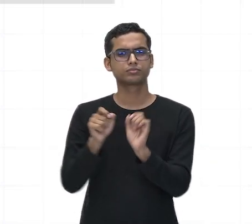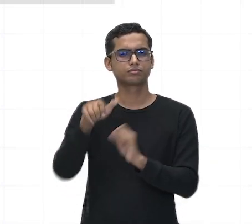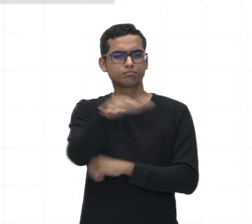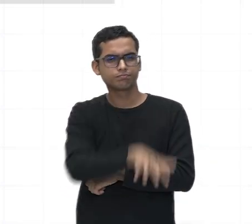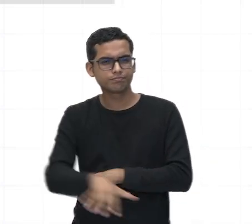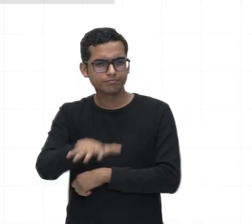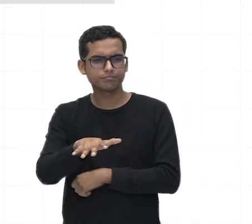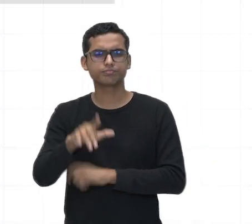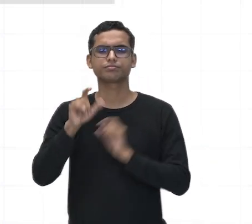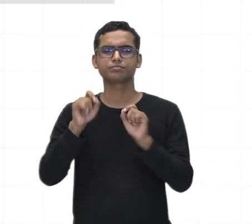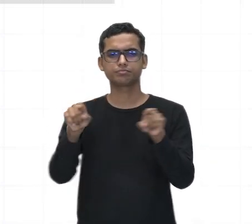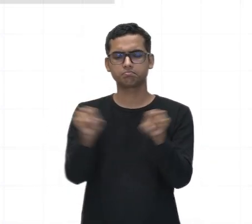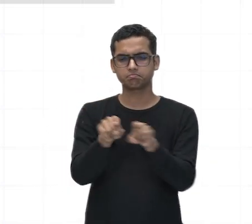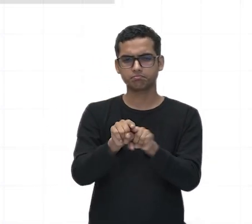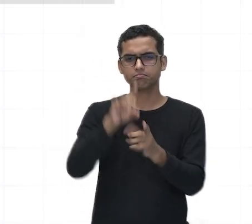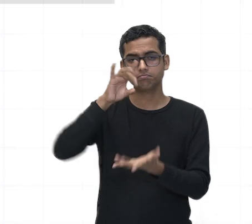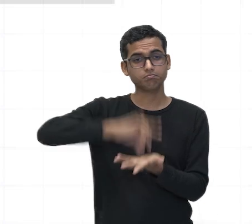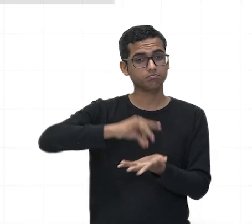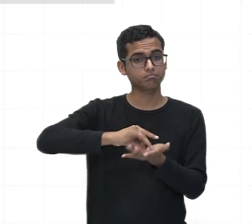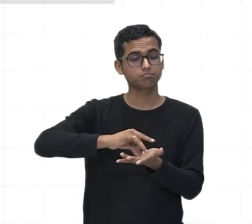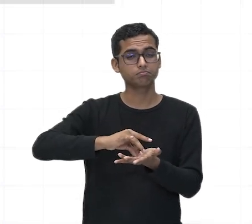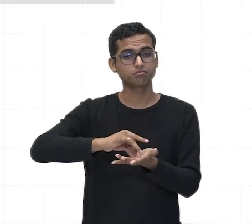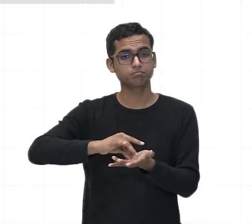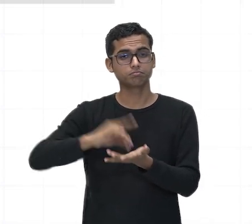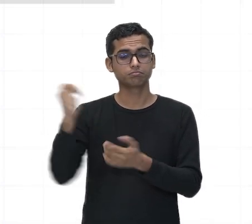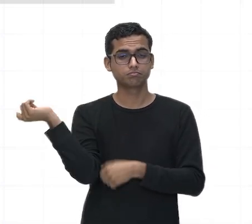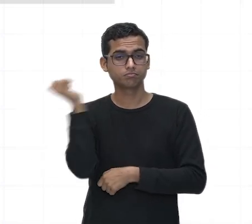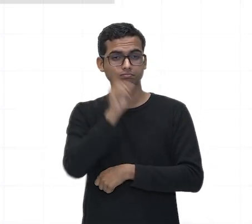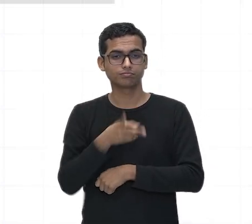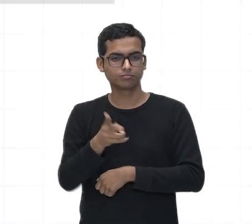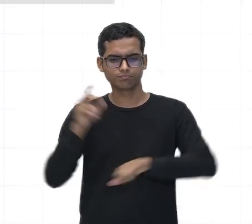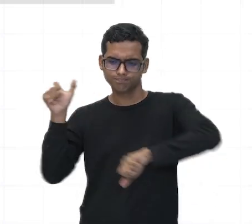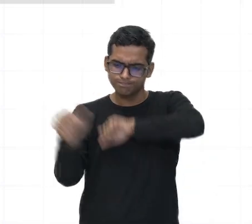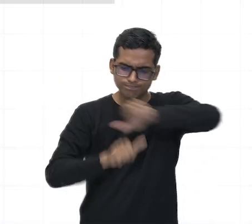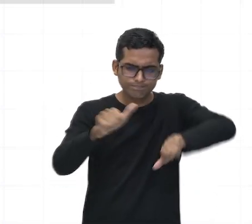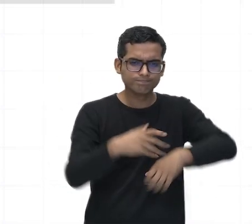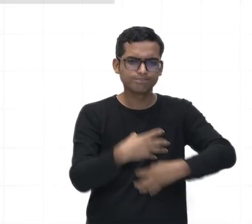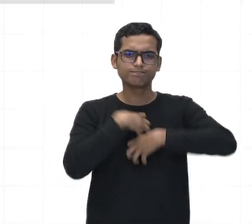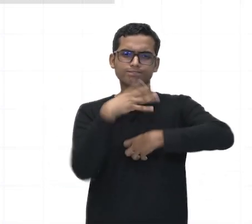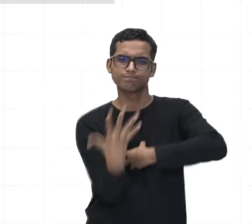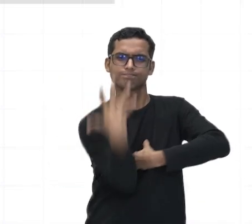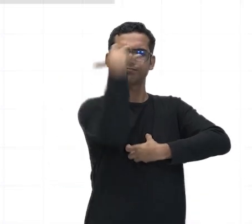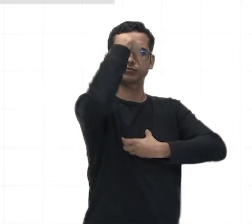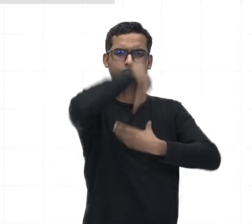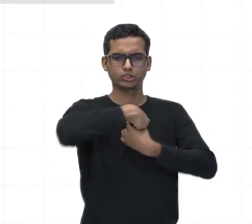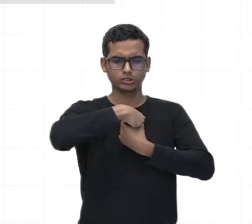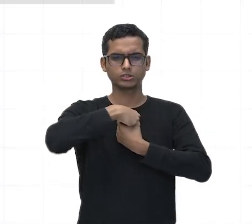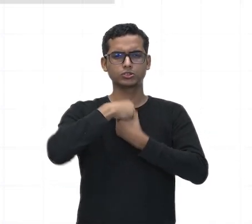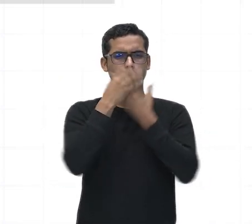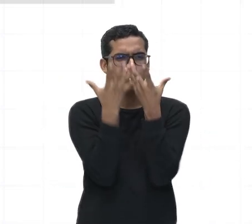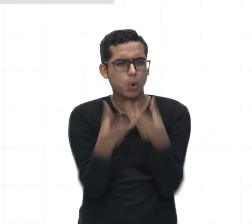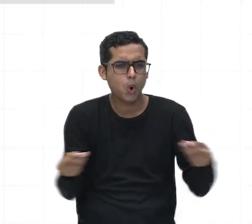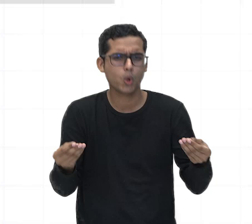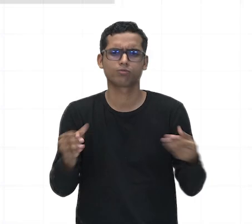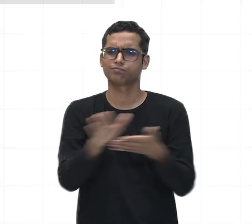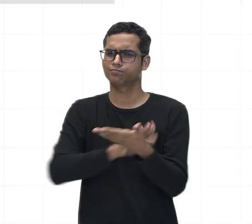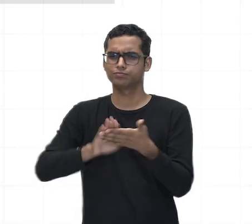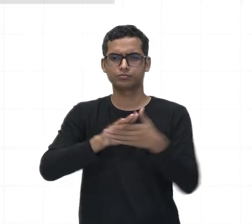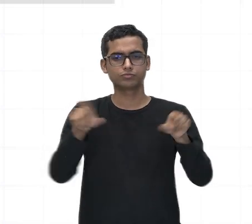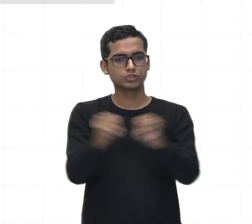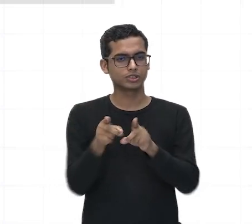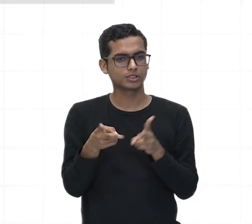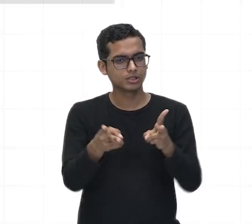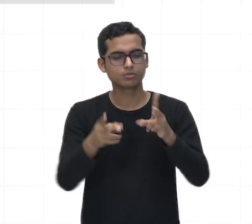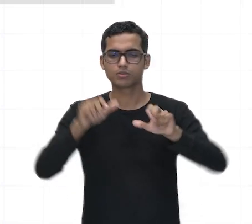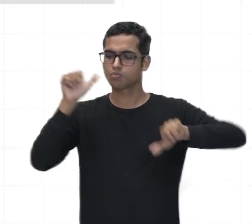que vem a ser, aquilo que é, mas que está sempre se transformando. Nada se perde, tudo se